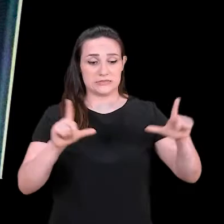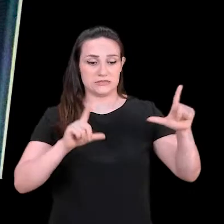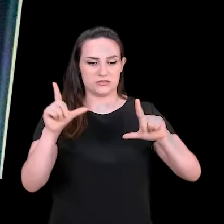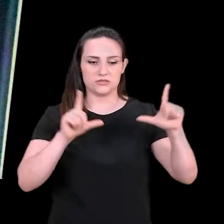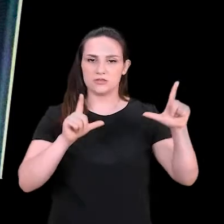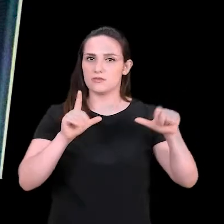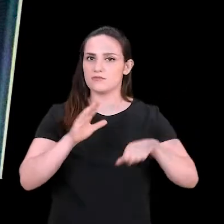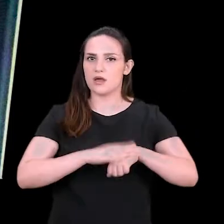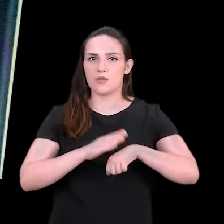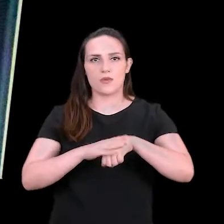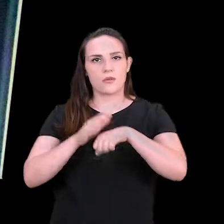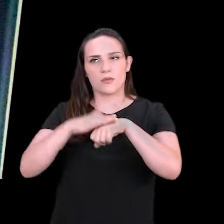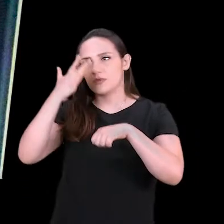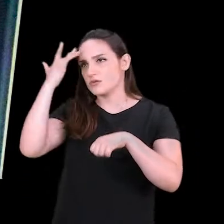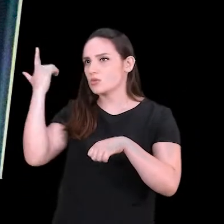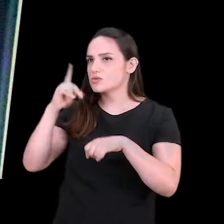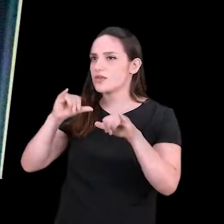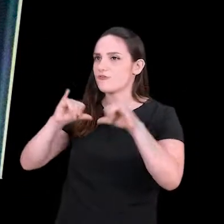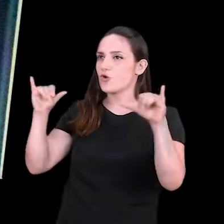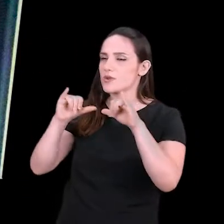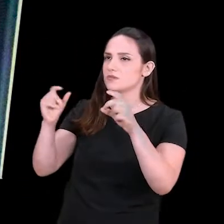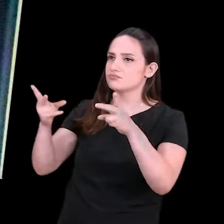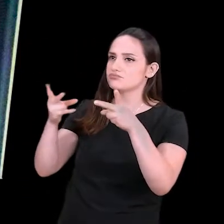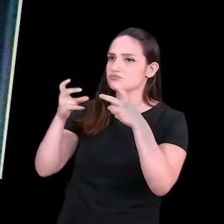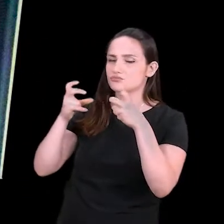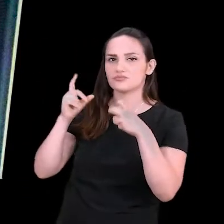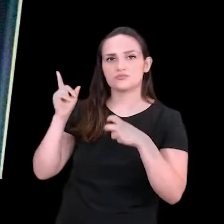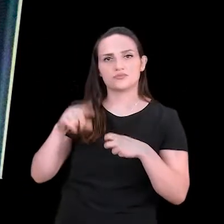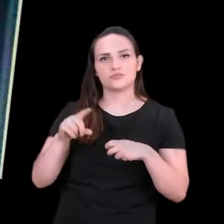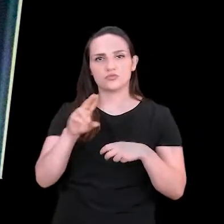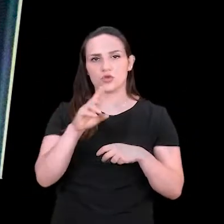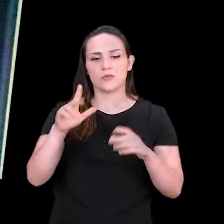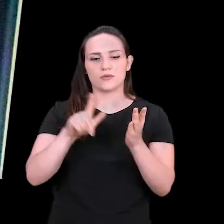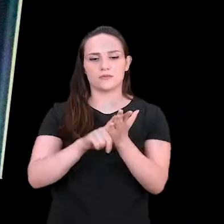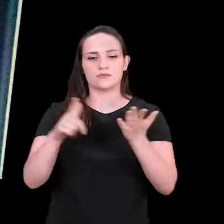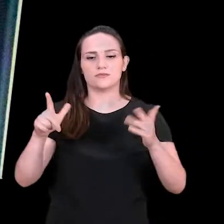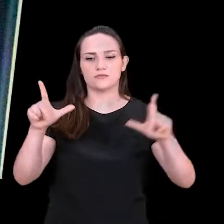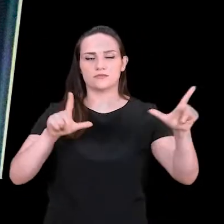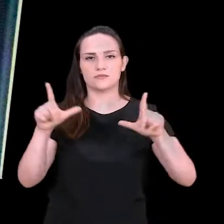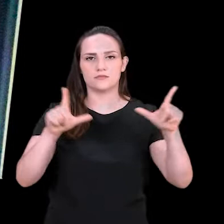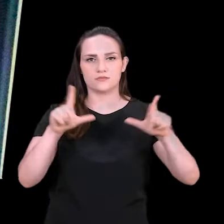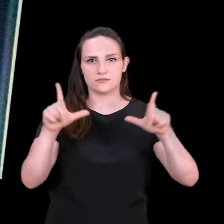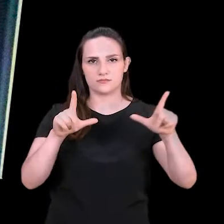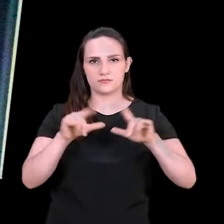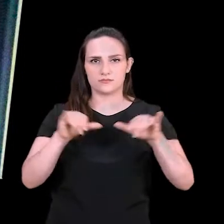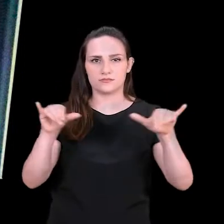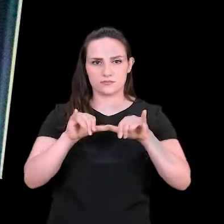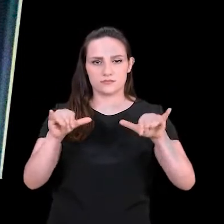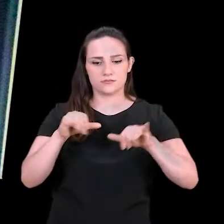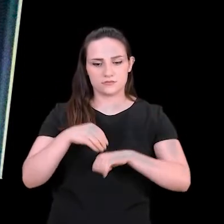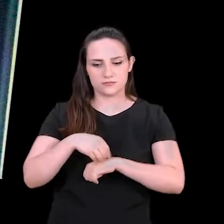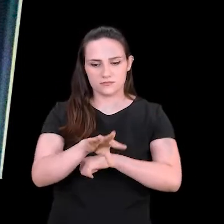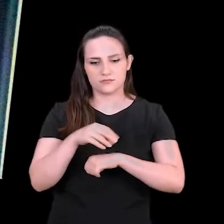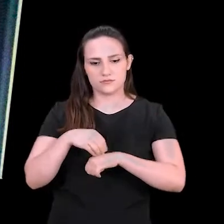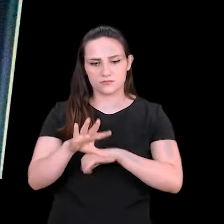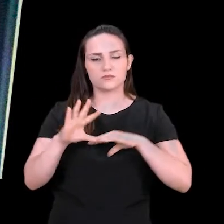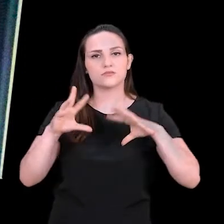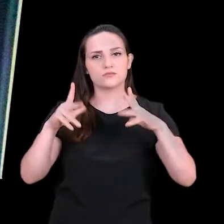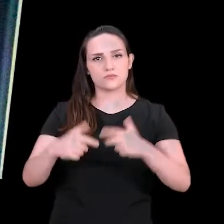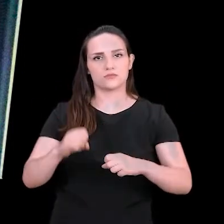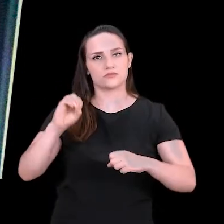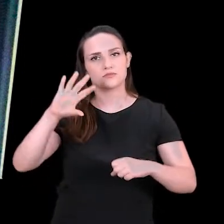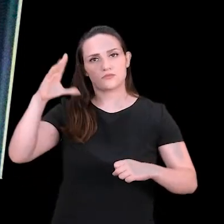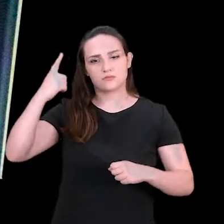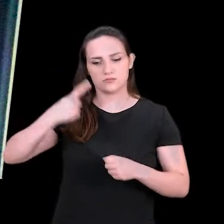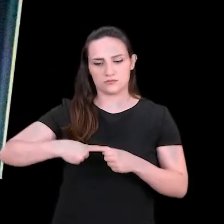A televisão é um dos meios pelo qual o cidadão se informa. Na maioria das vezes, são os telejornais os programas que levam à população